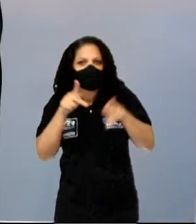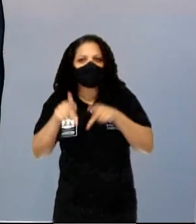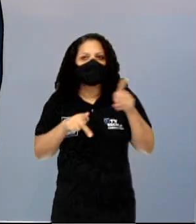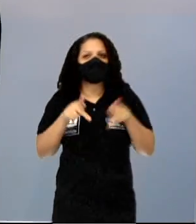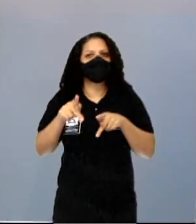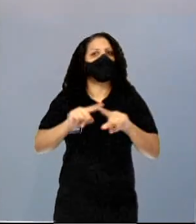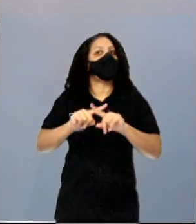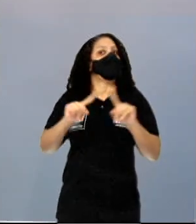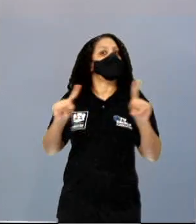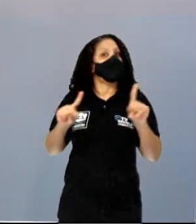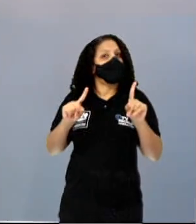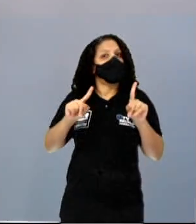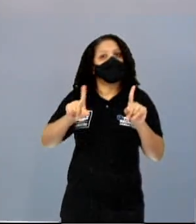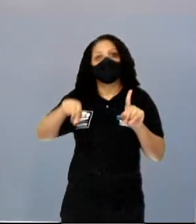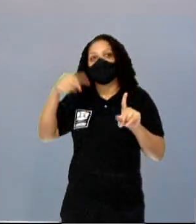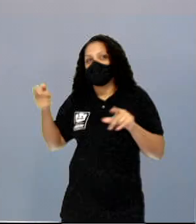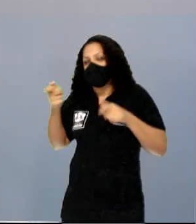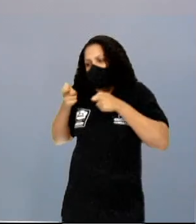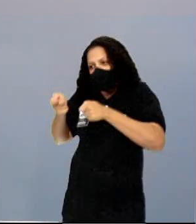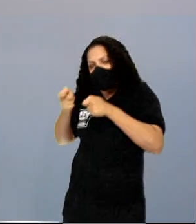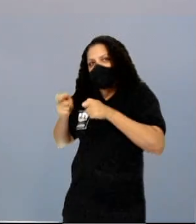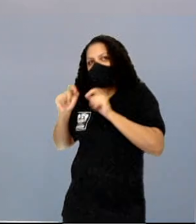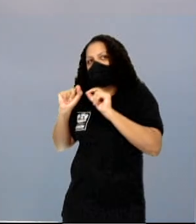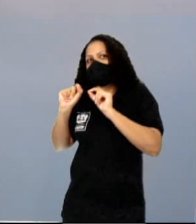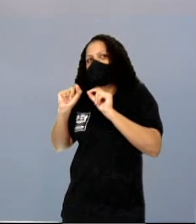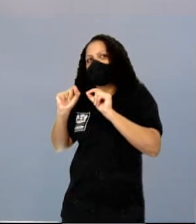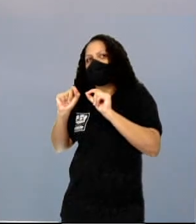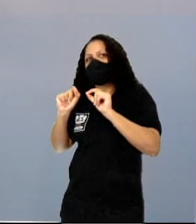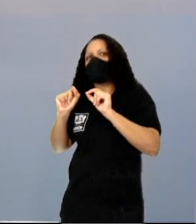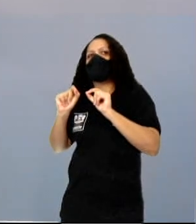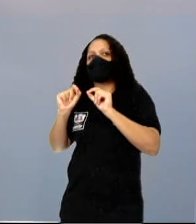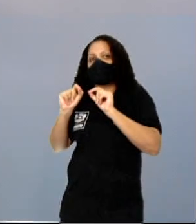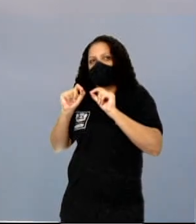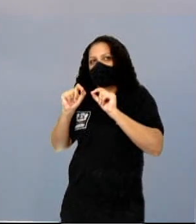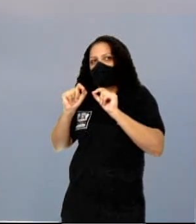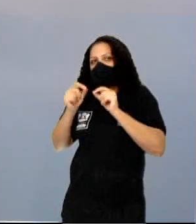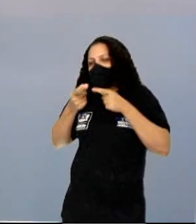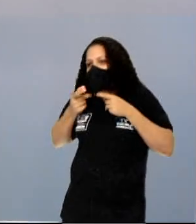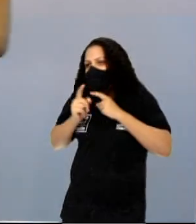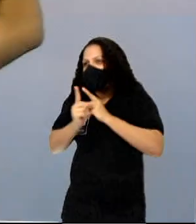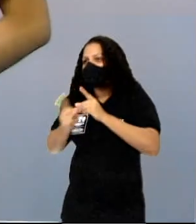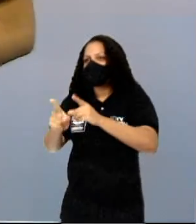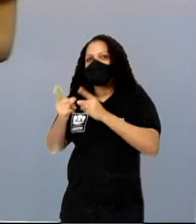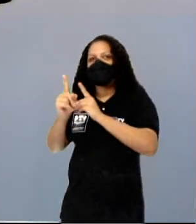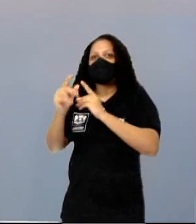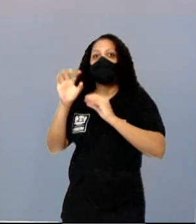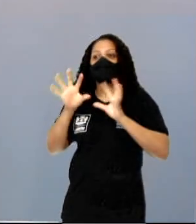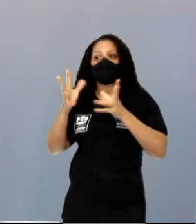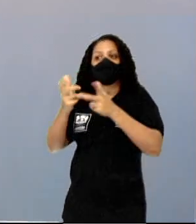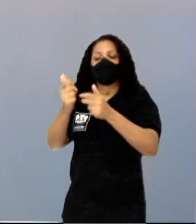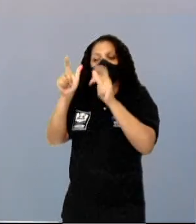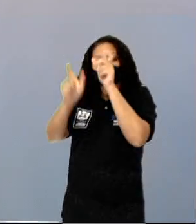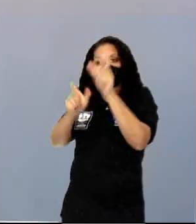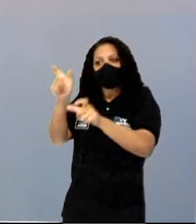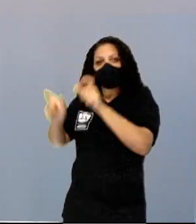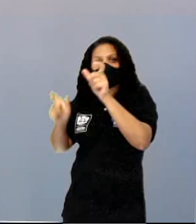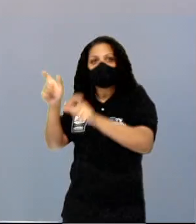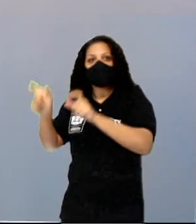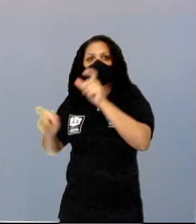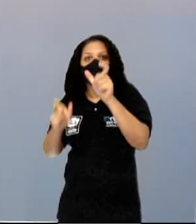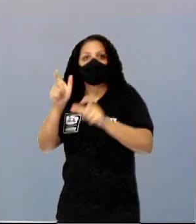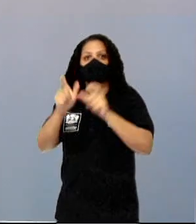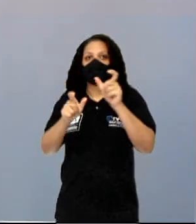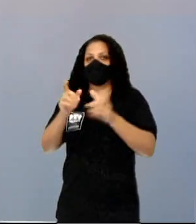que, do lado de cá, na repressão, né, ele perseguia todos aqueles que eram seus opositores políticos. Esse aqui é o livro Memórias